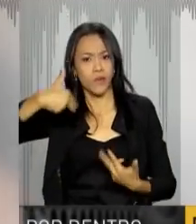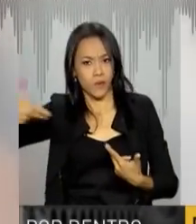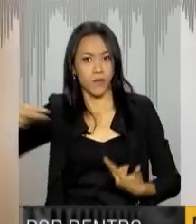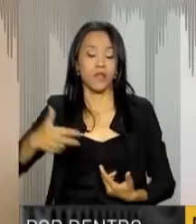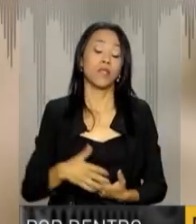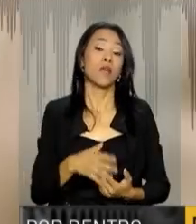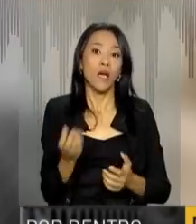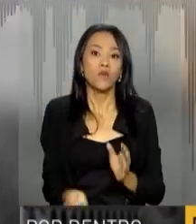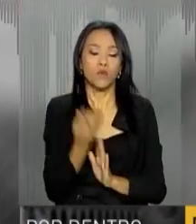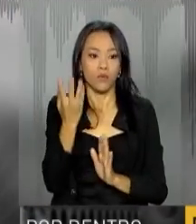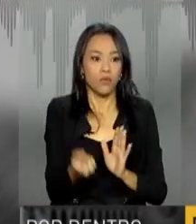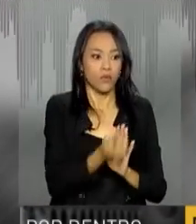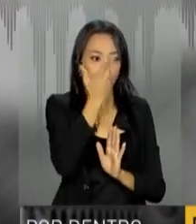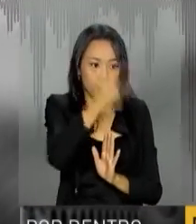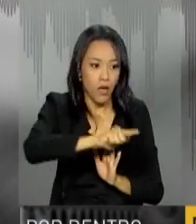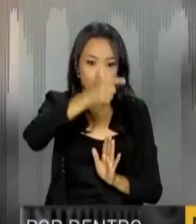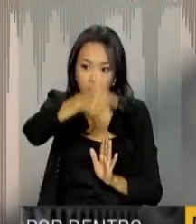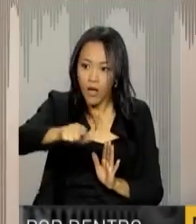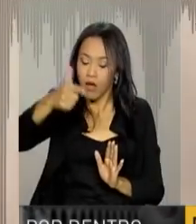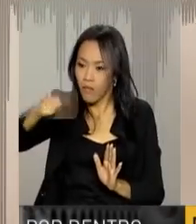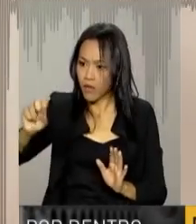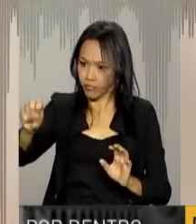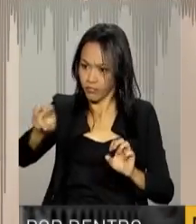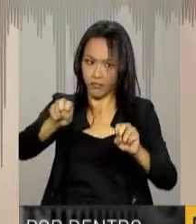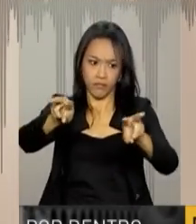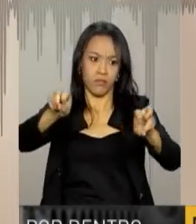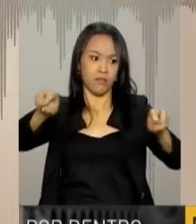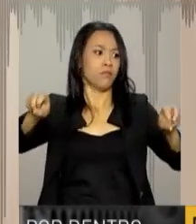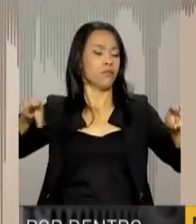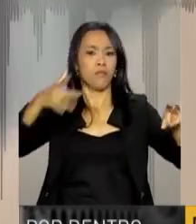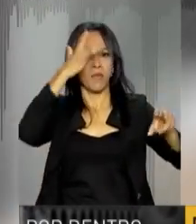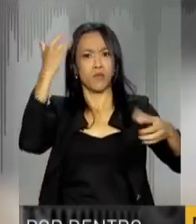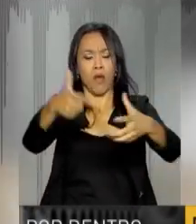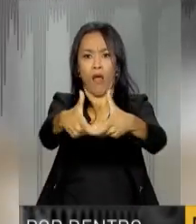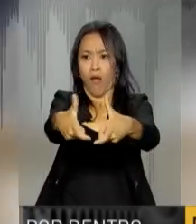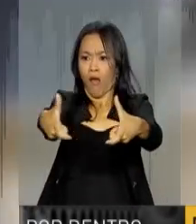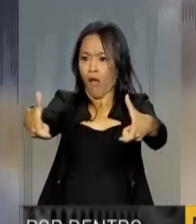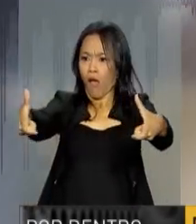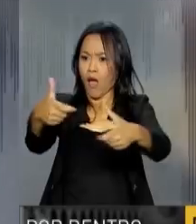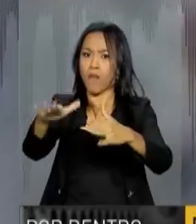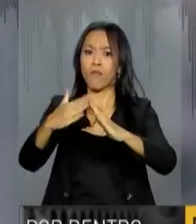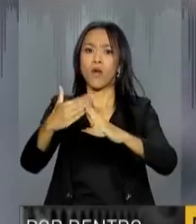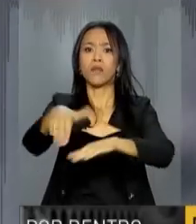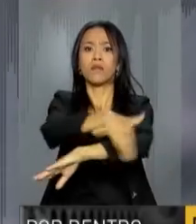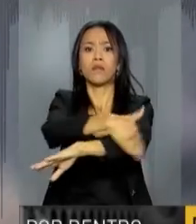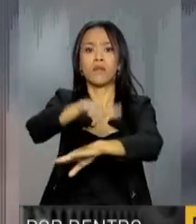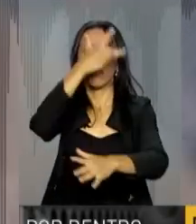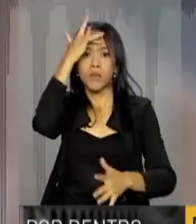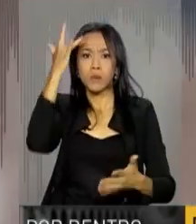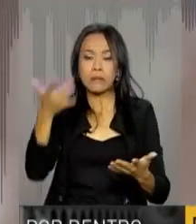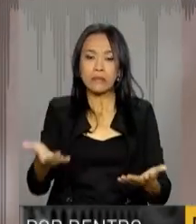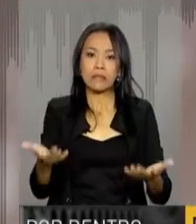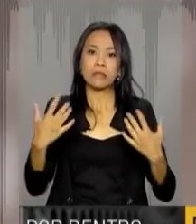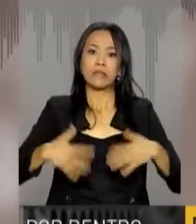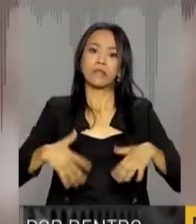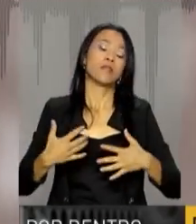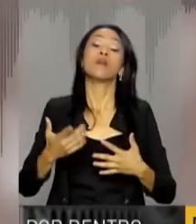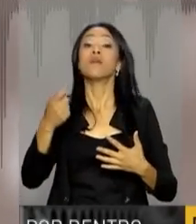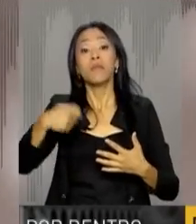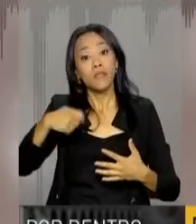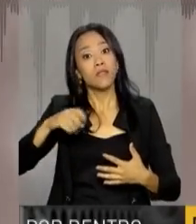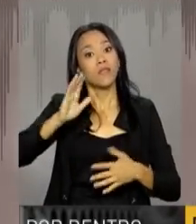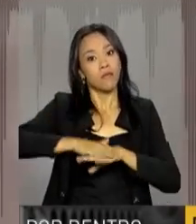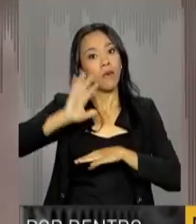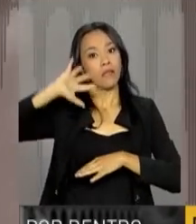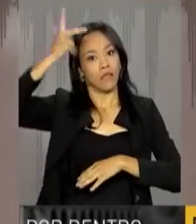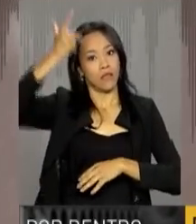dia surgem mais também ministros dia após dia a gente vê muito mais pessoas morando na rua sabemos que a medida do executivo municipal e também